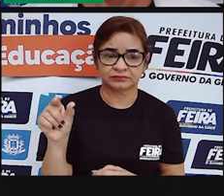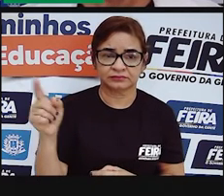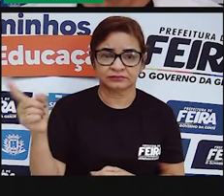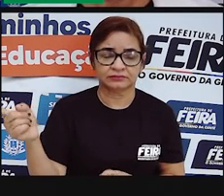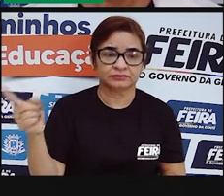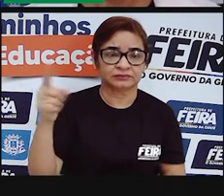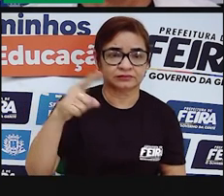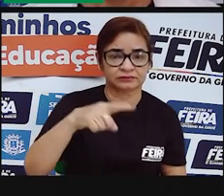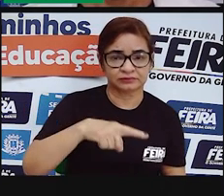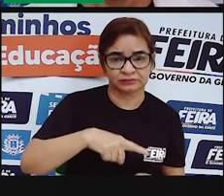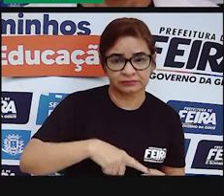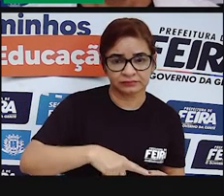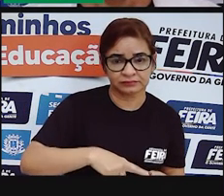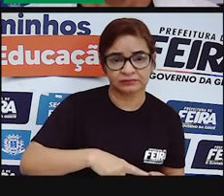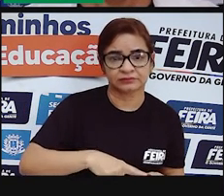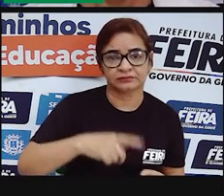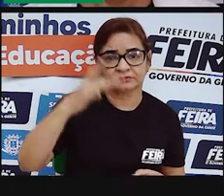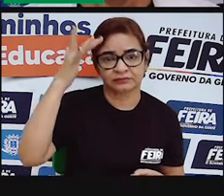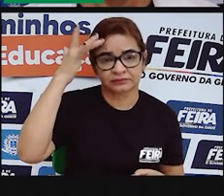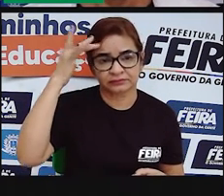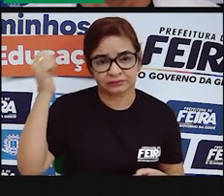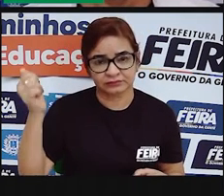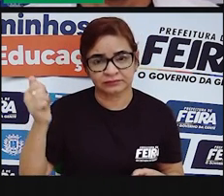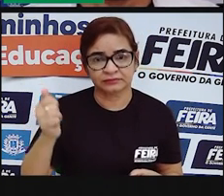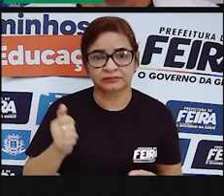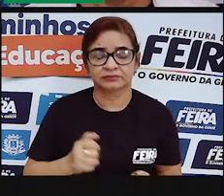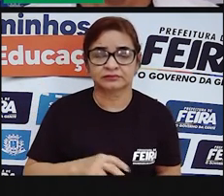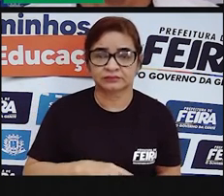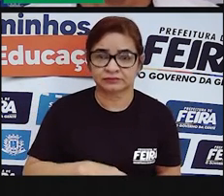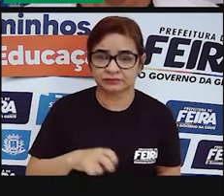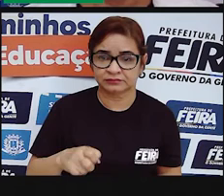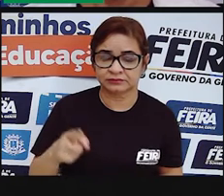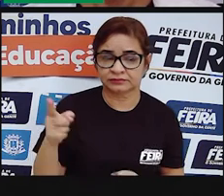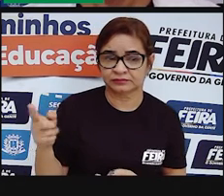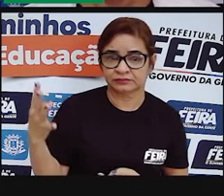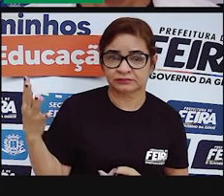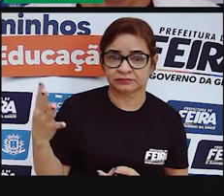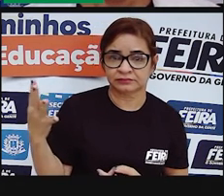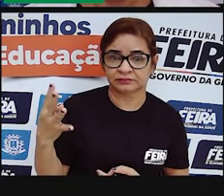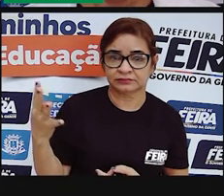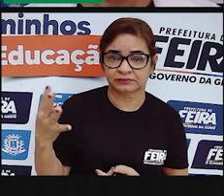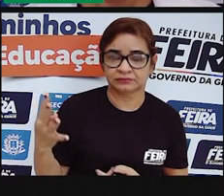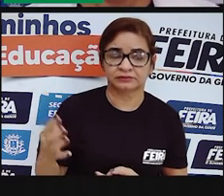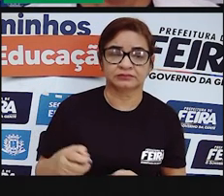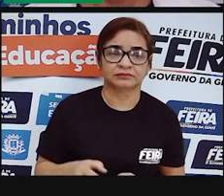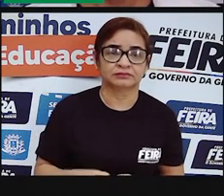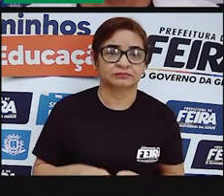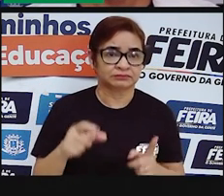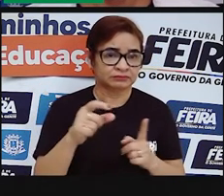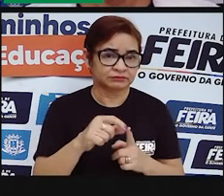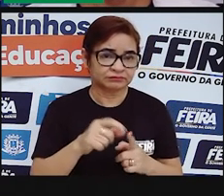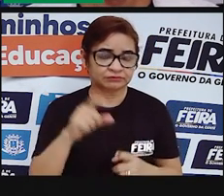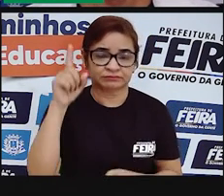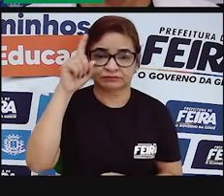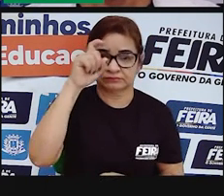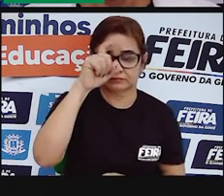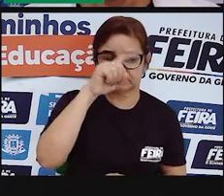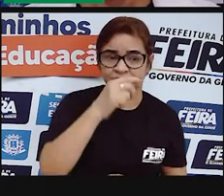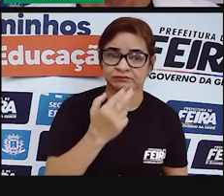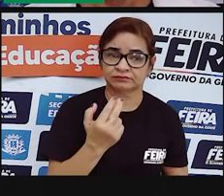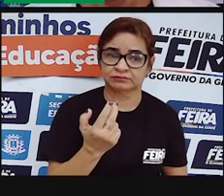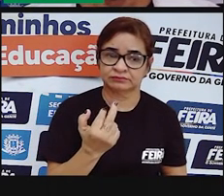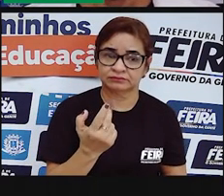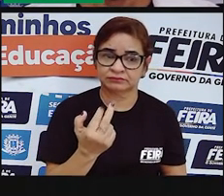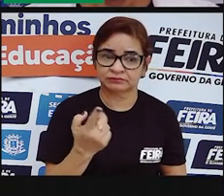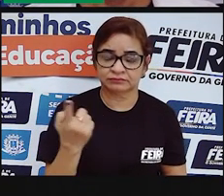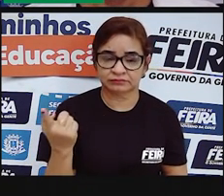Para não perder tempo. Então, a elipse traz esse efeito. O zeugma, também, que é uma palavrinha difícil,